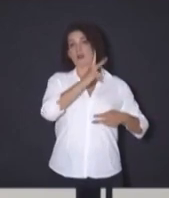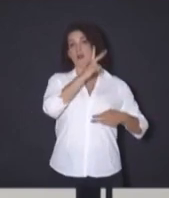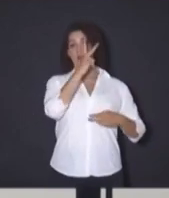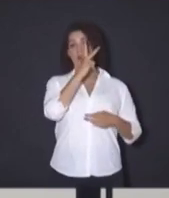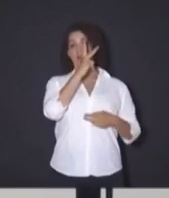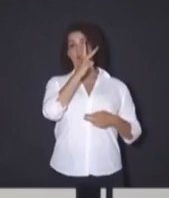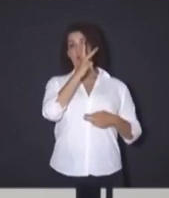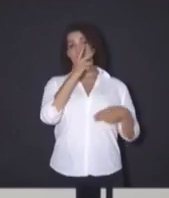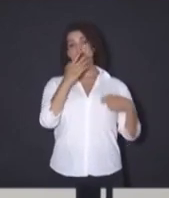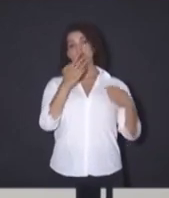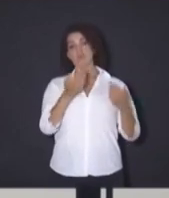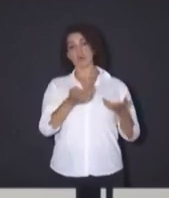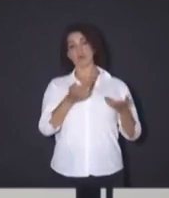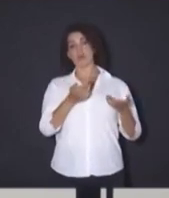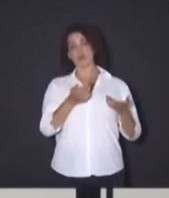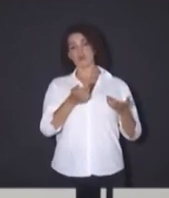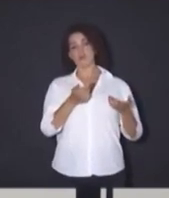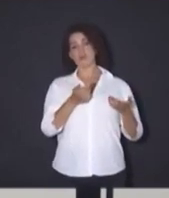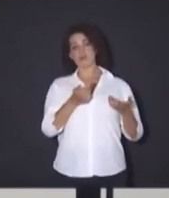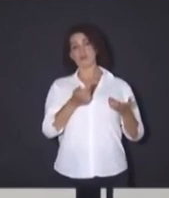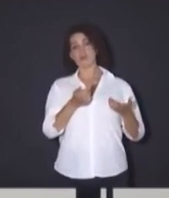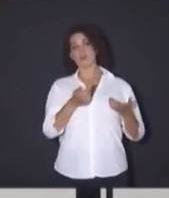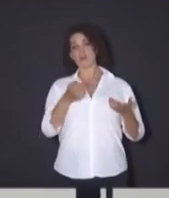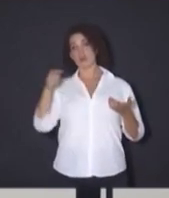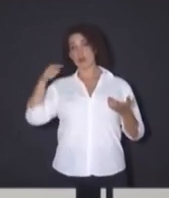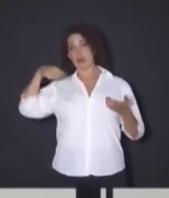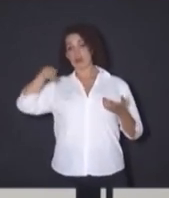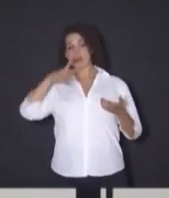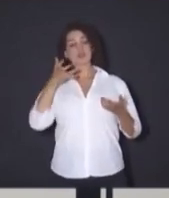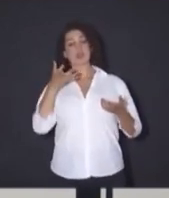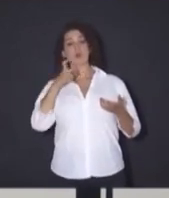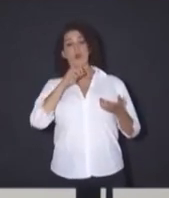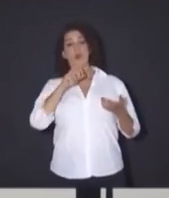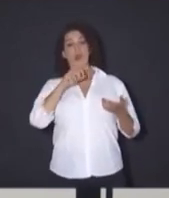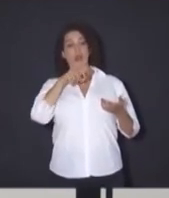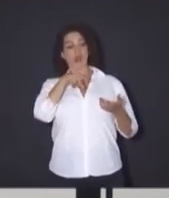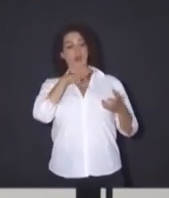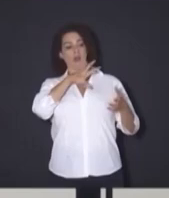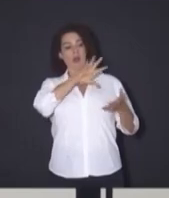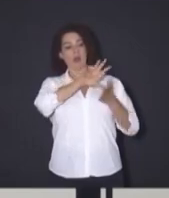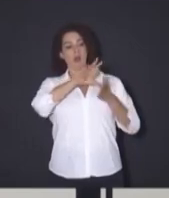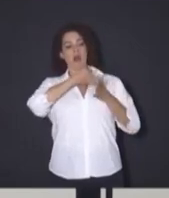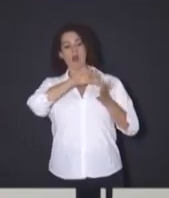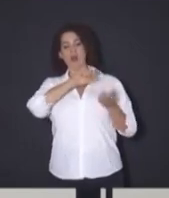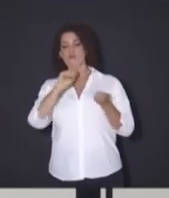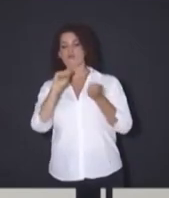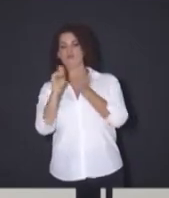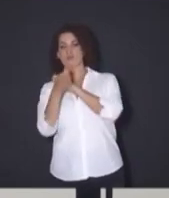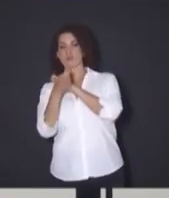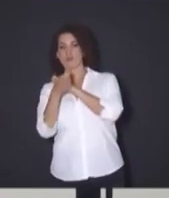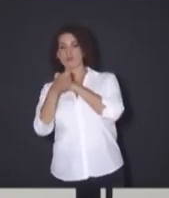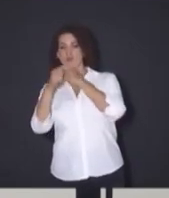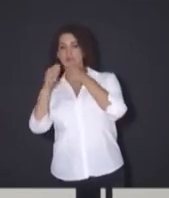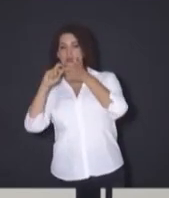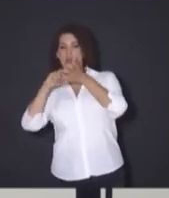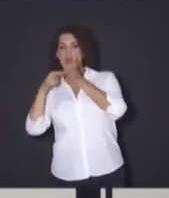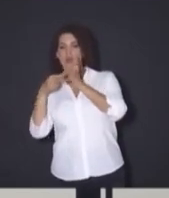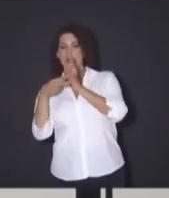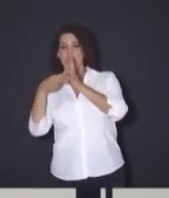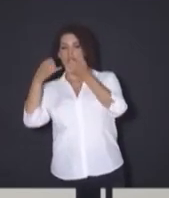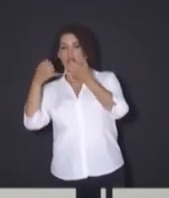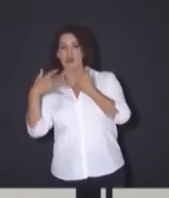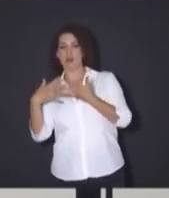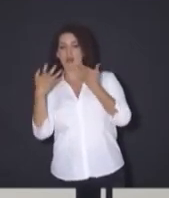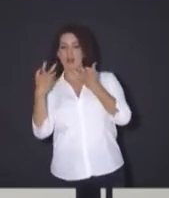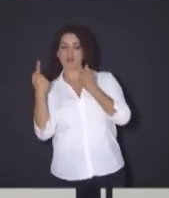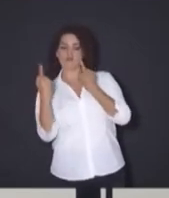tudo isso é prato cheio para ser distorcido, né, para ser achincalhado,